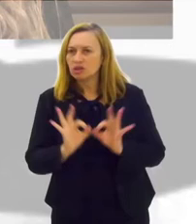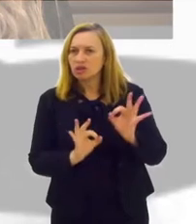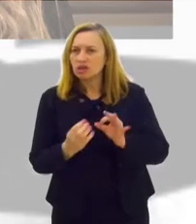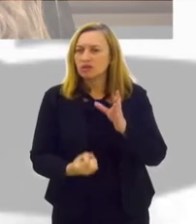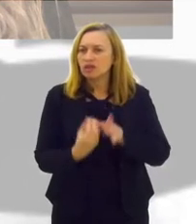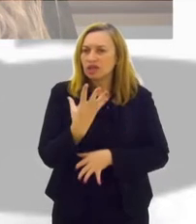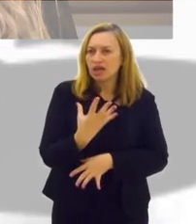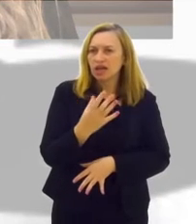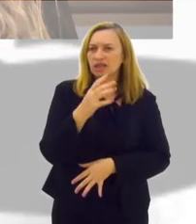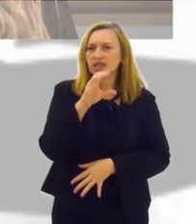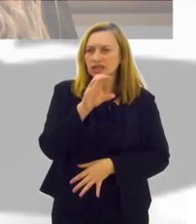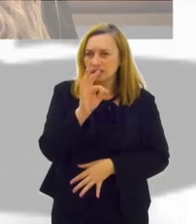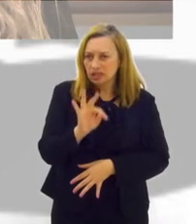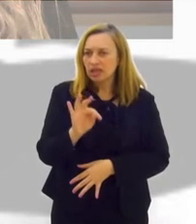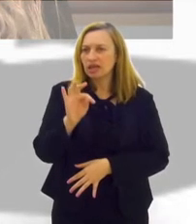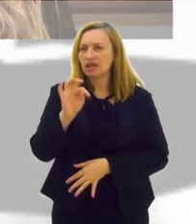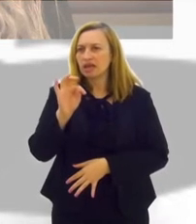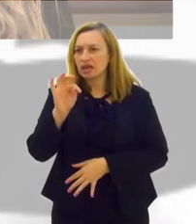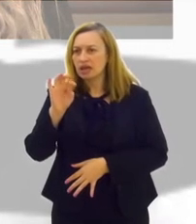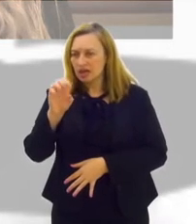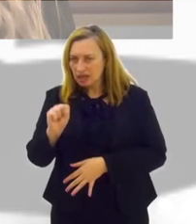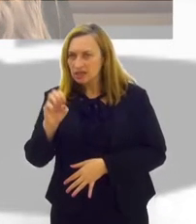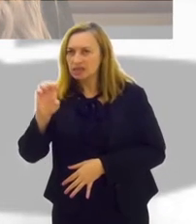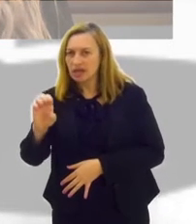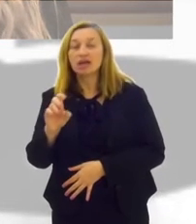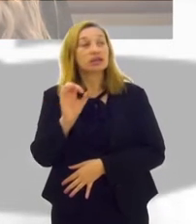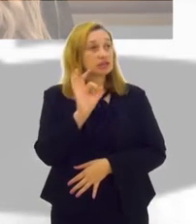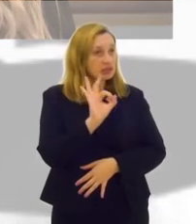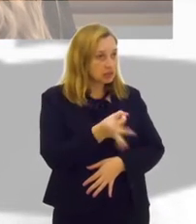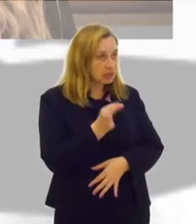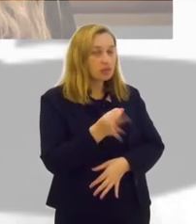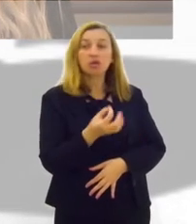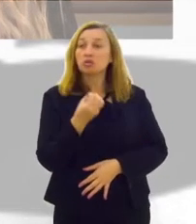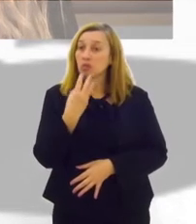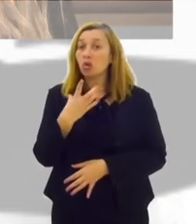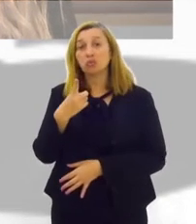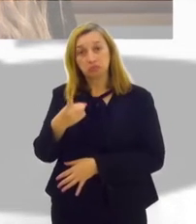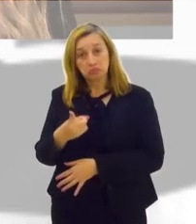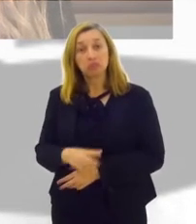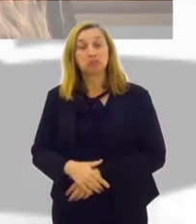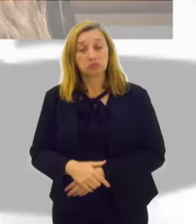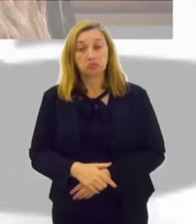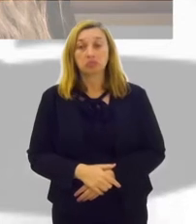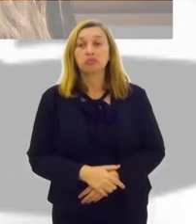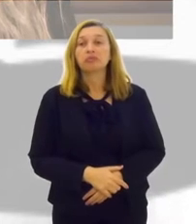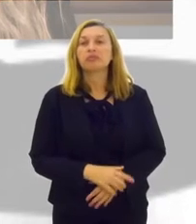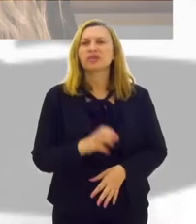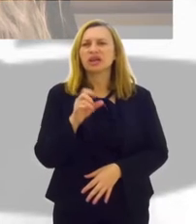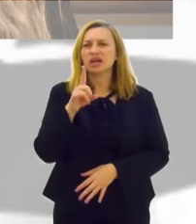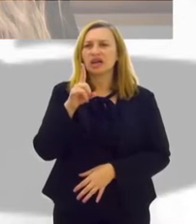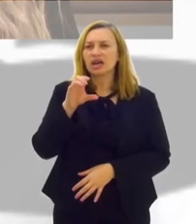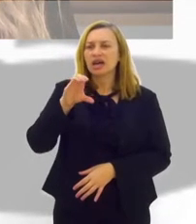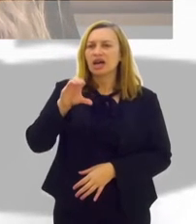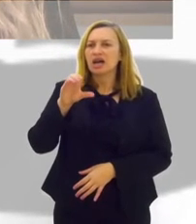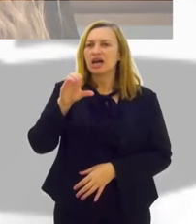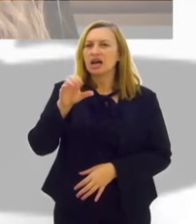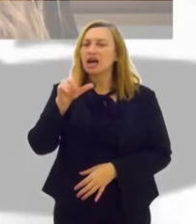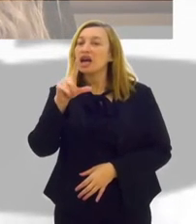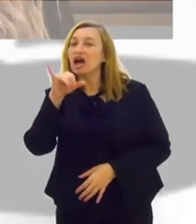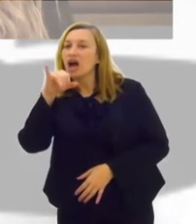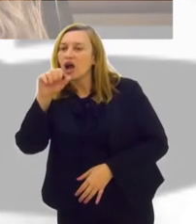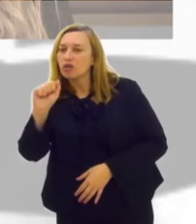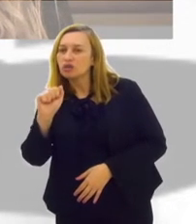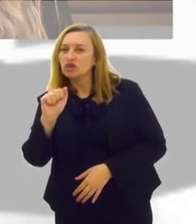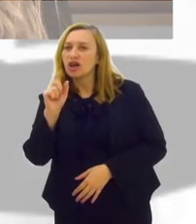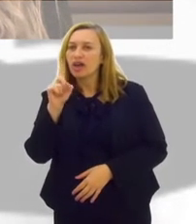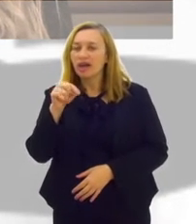formulado pelo TSE. pelo TSE, exatamente. Muito oportuno. E isso, Cláudio, não, e é